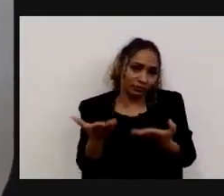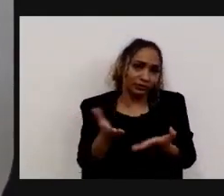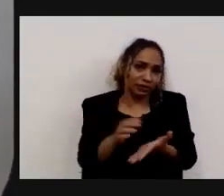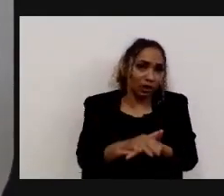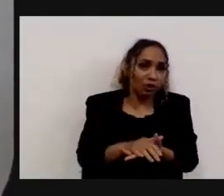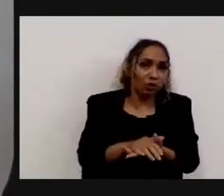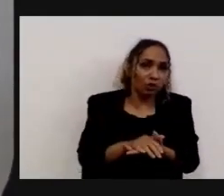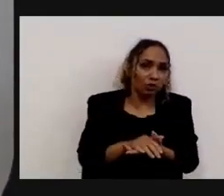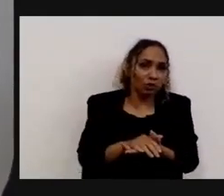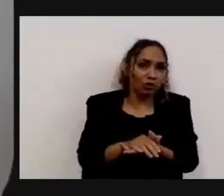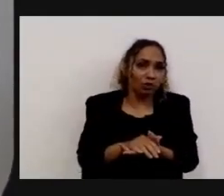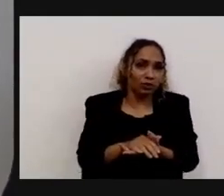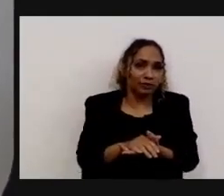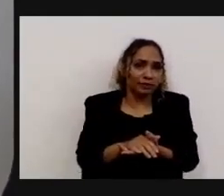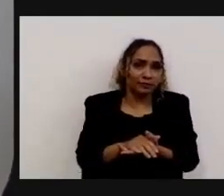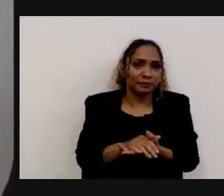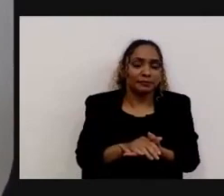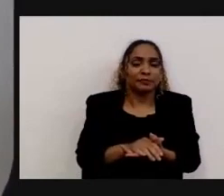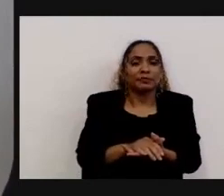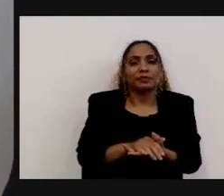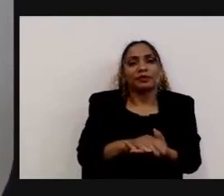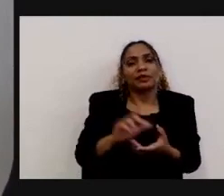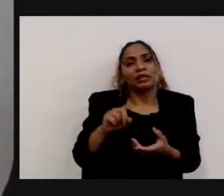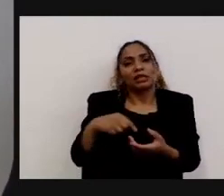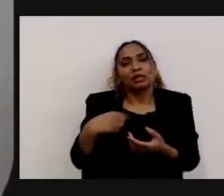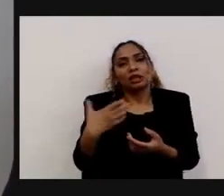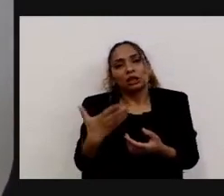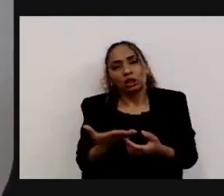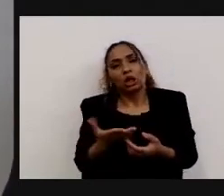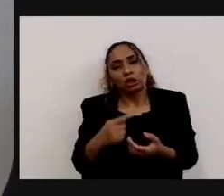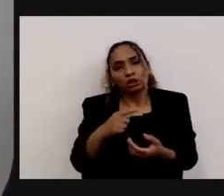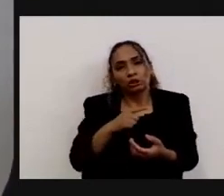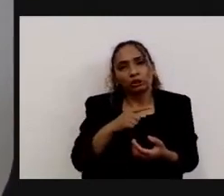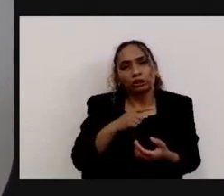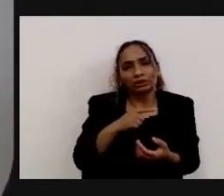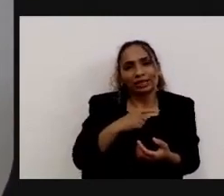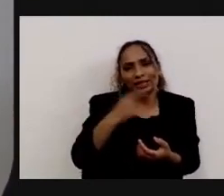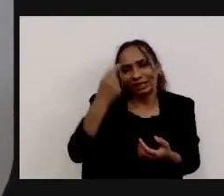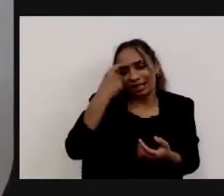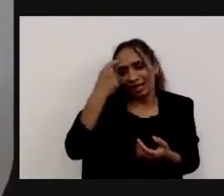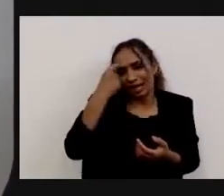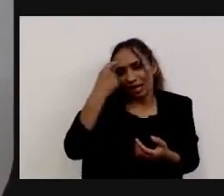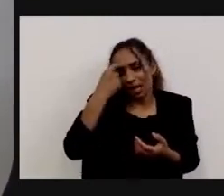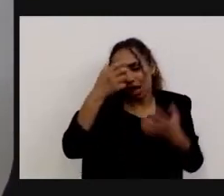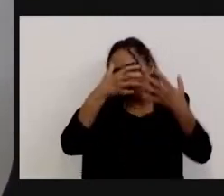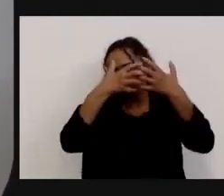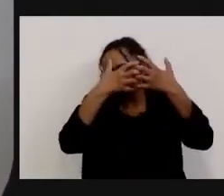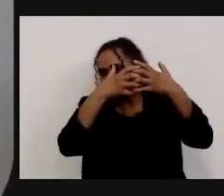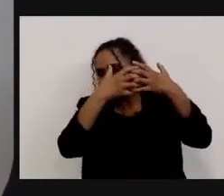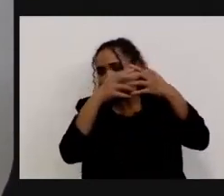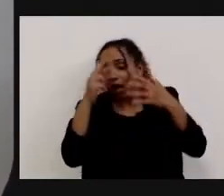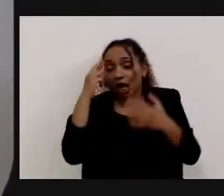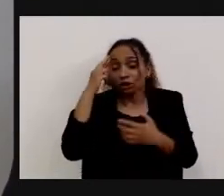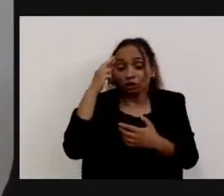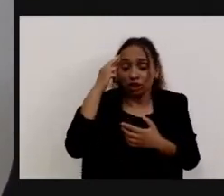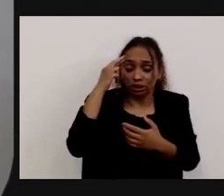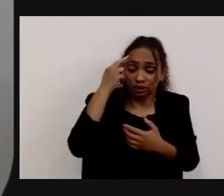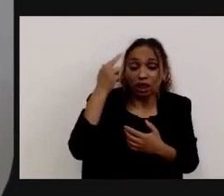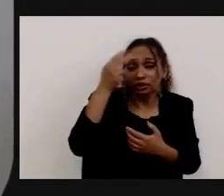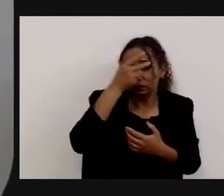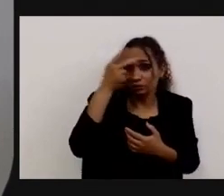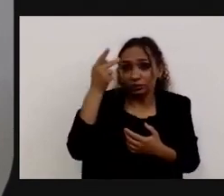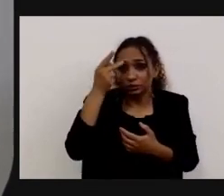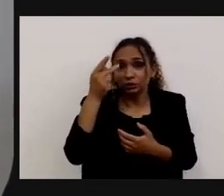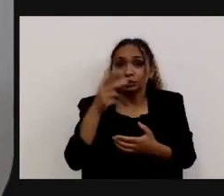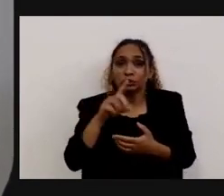gente coisa assim gente é lógico que se a gente criar isso aqui pensando na racionalidade né das pessoas só que a nossa decisão no